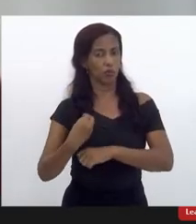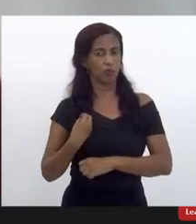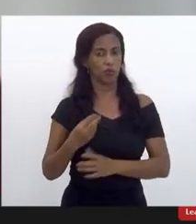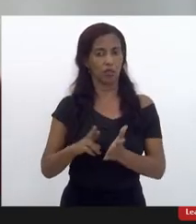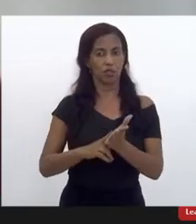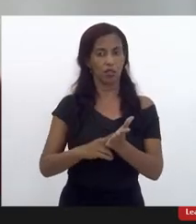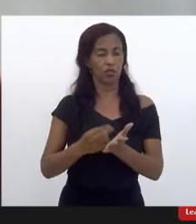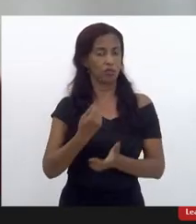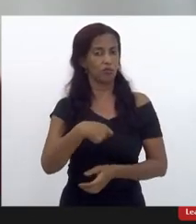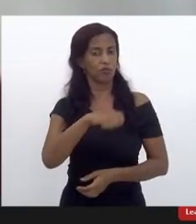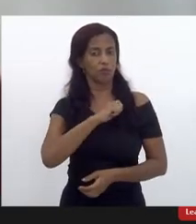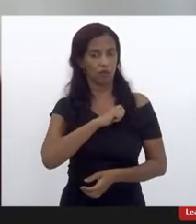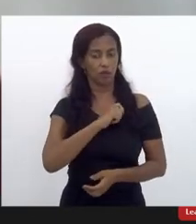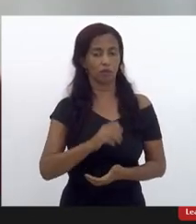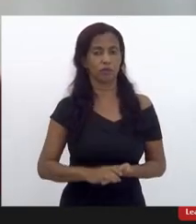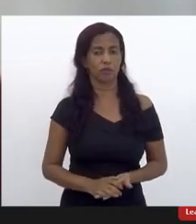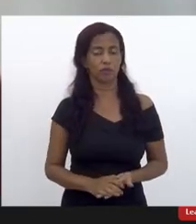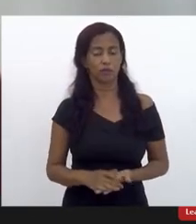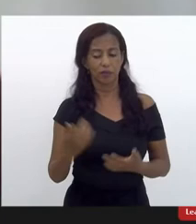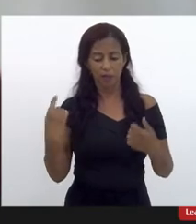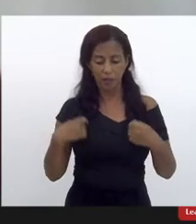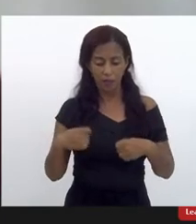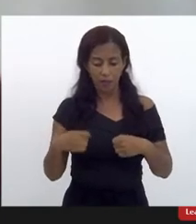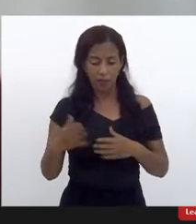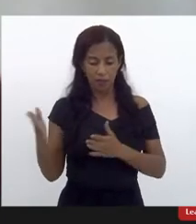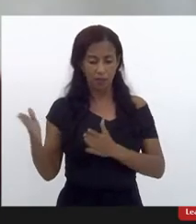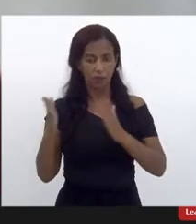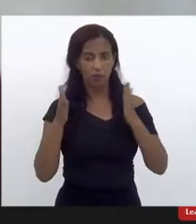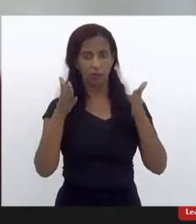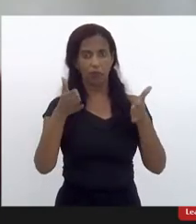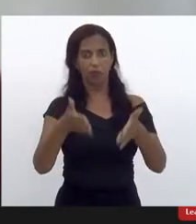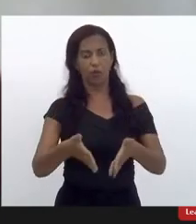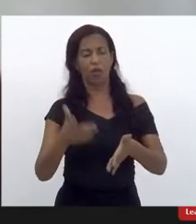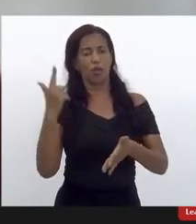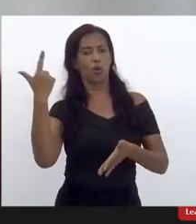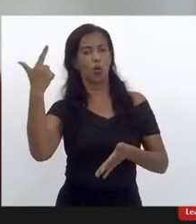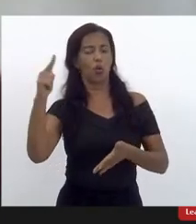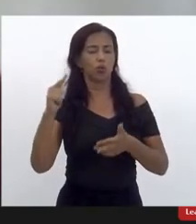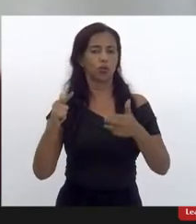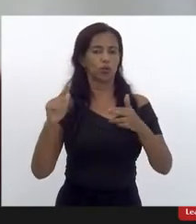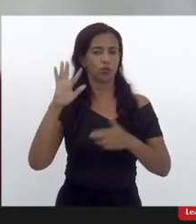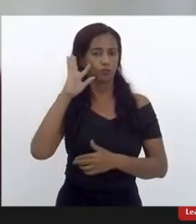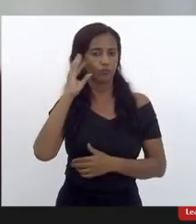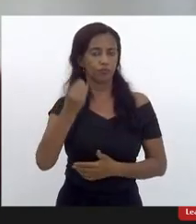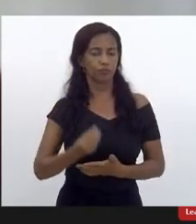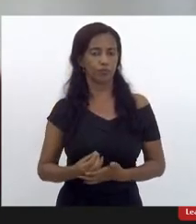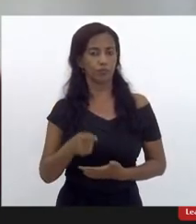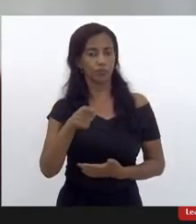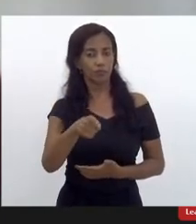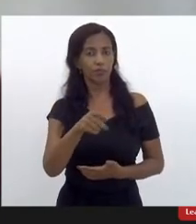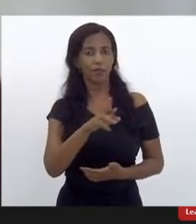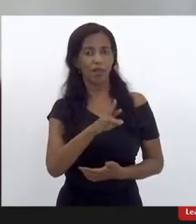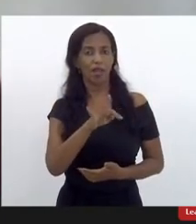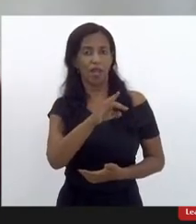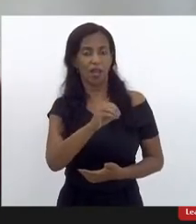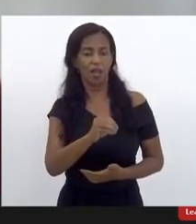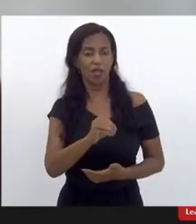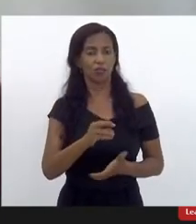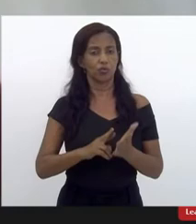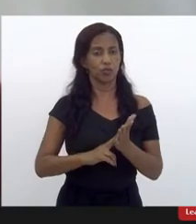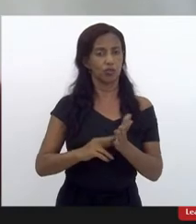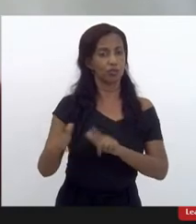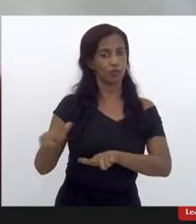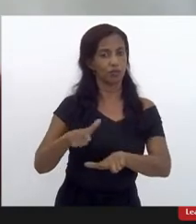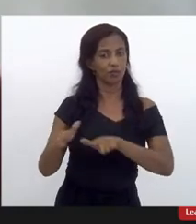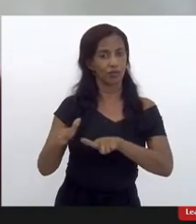de recuperação fiscal em que a gente precisou priorizar outras questões. Entre elas, o RAT, o regime adicional de trabalho,